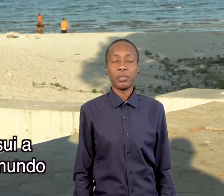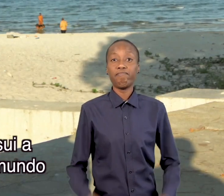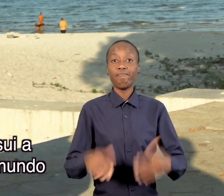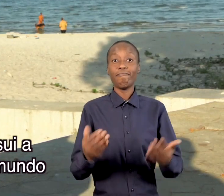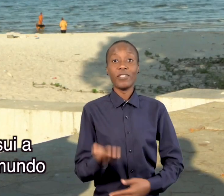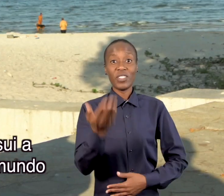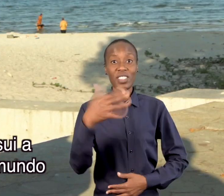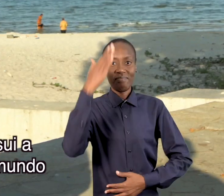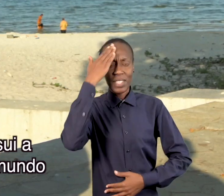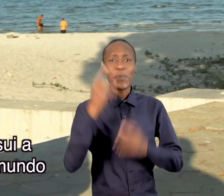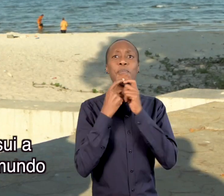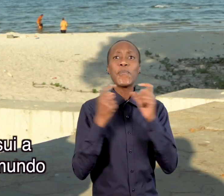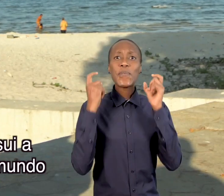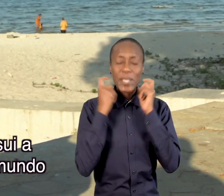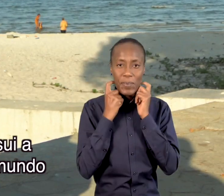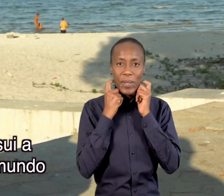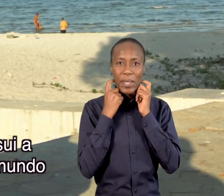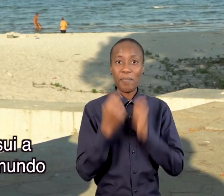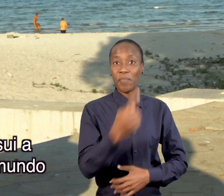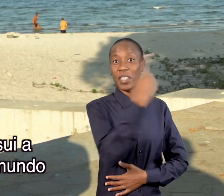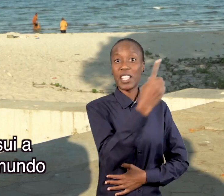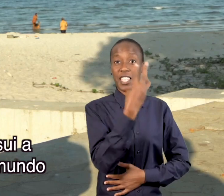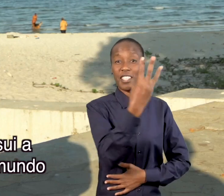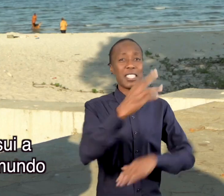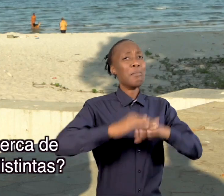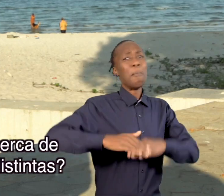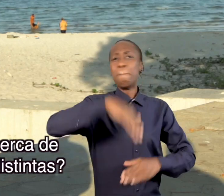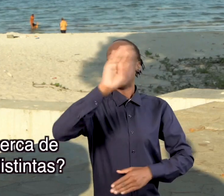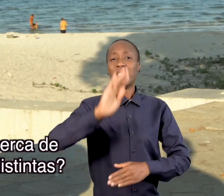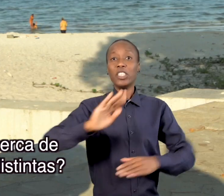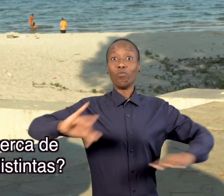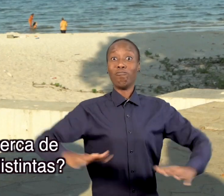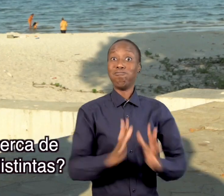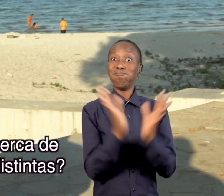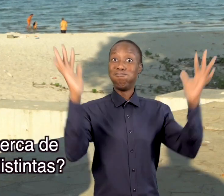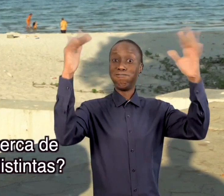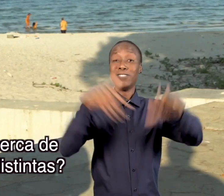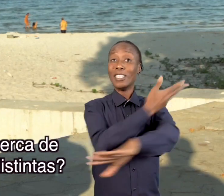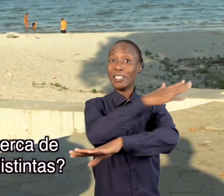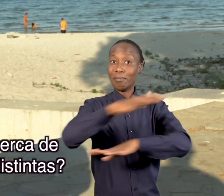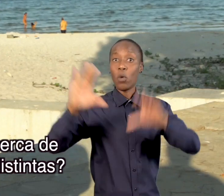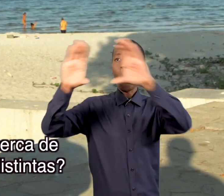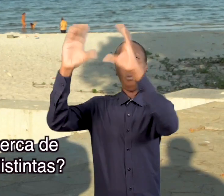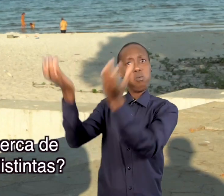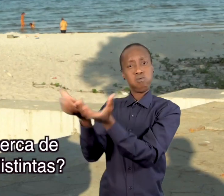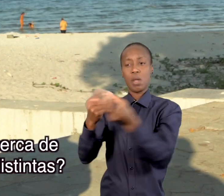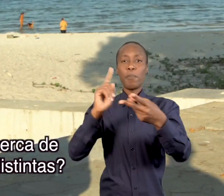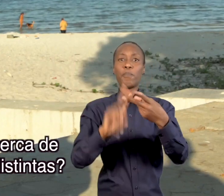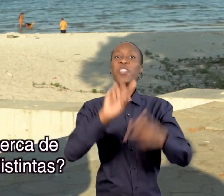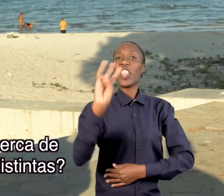possui 13ª maior cobertura de mangal do mundo e a 3ª maior de África, com cerca